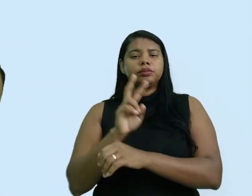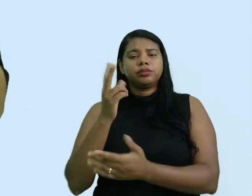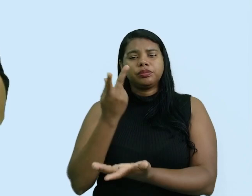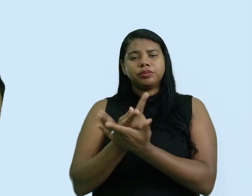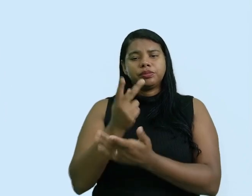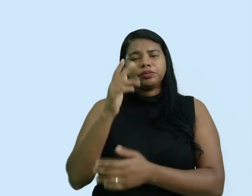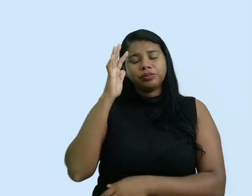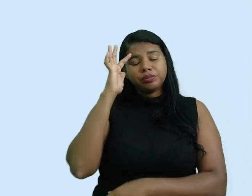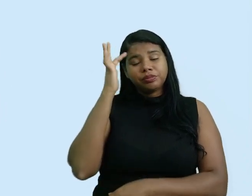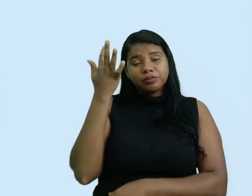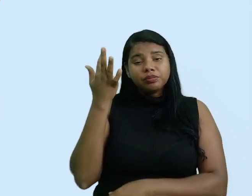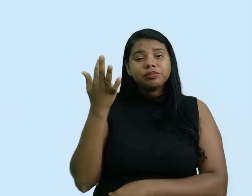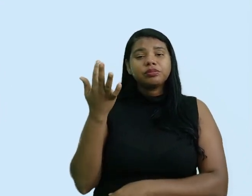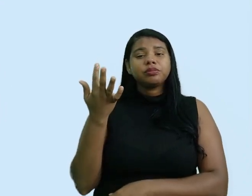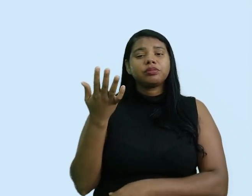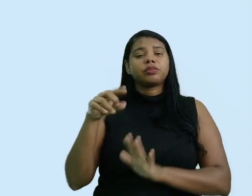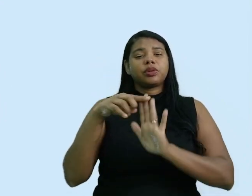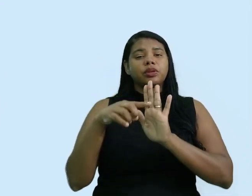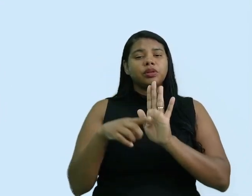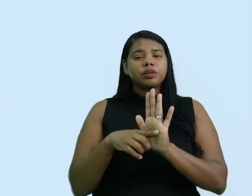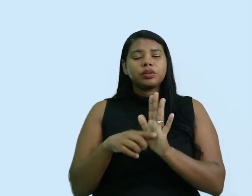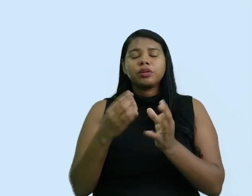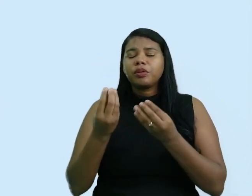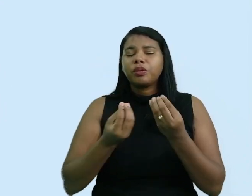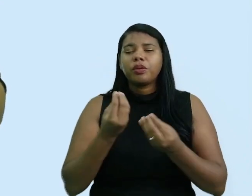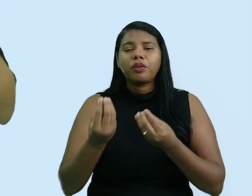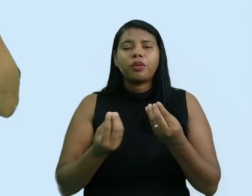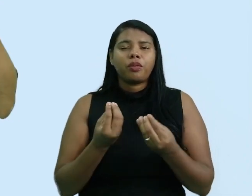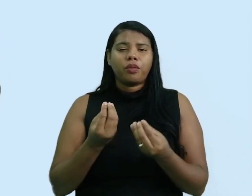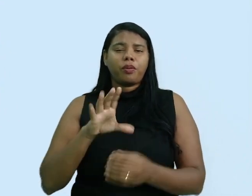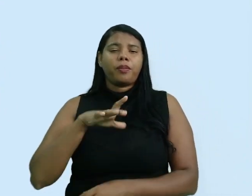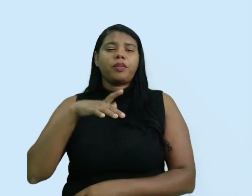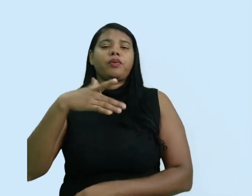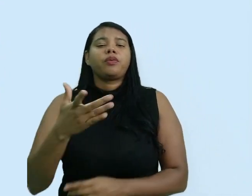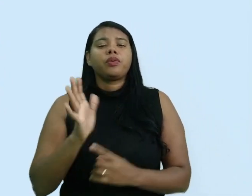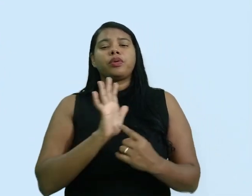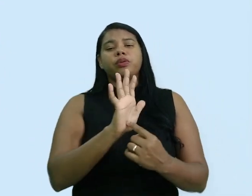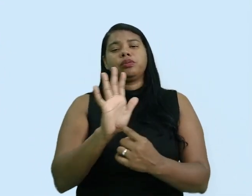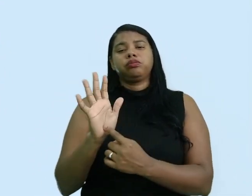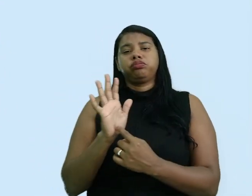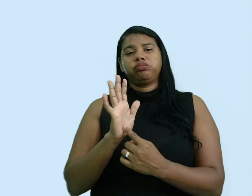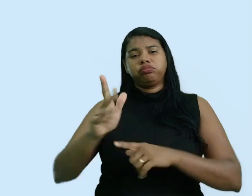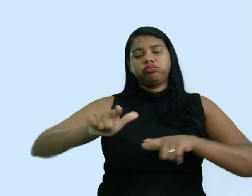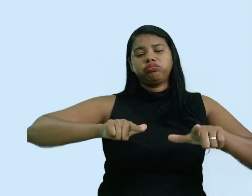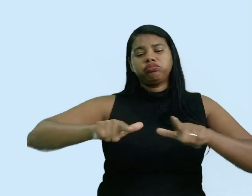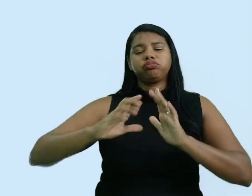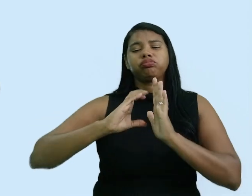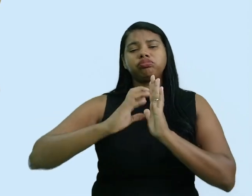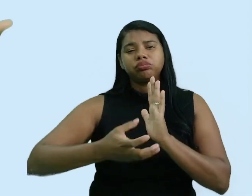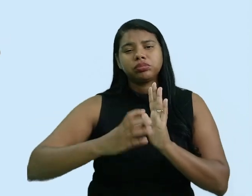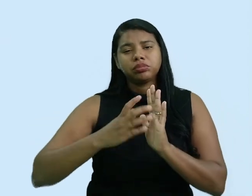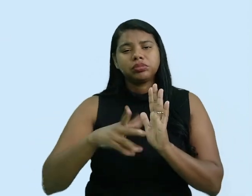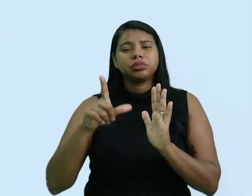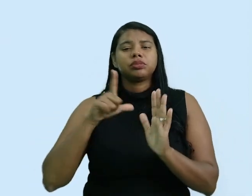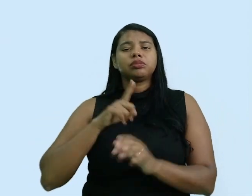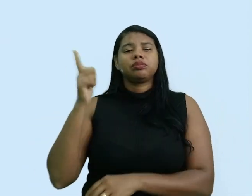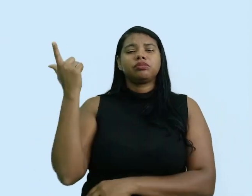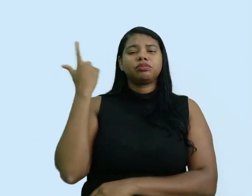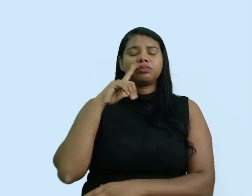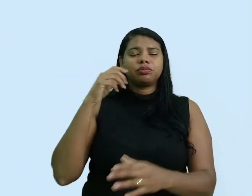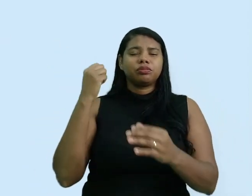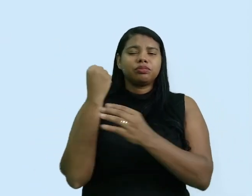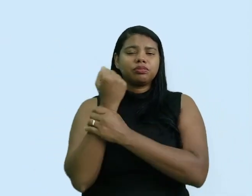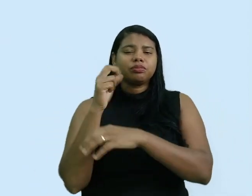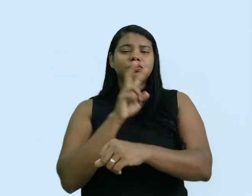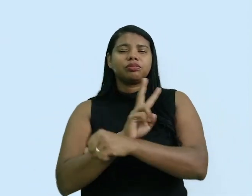resultados, eu vou partir para o plano de ação, como é que eu vou atuar, como é que eu vou agir para que aquele trabalhador, né, tenha condições seguras